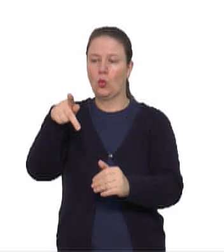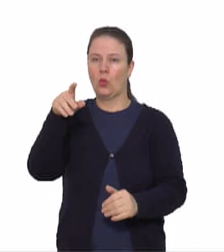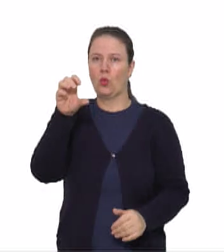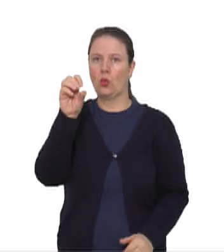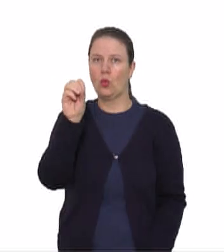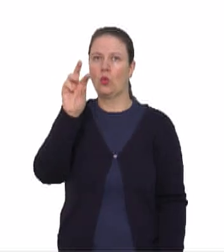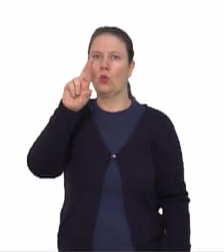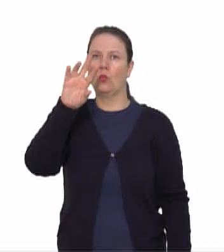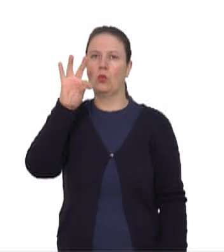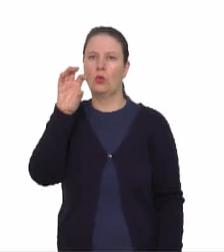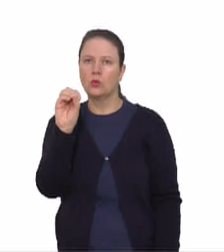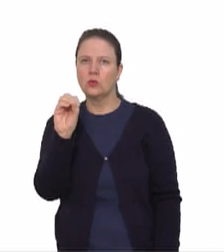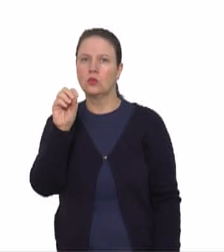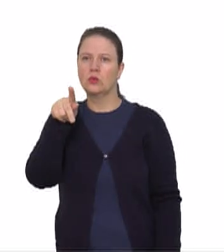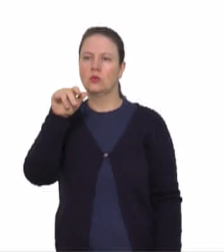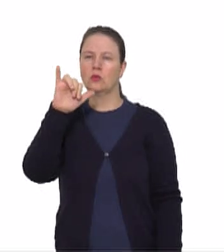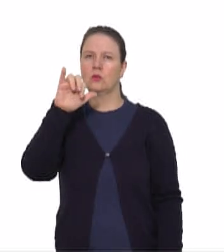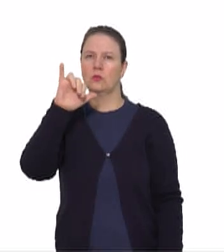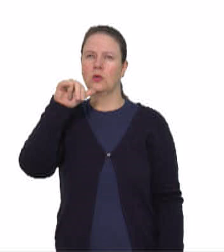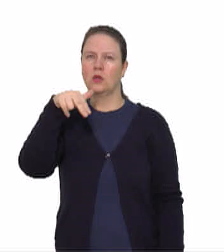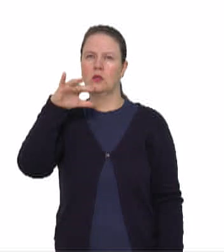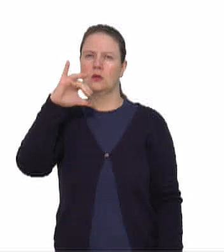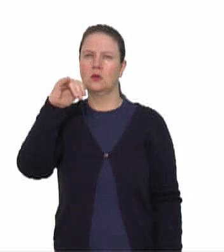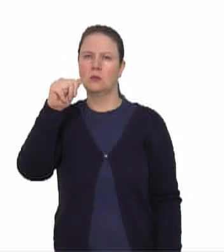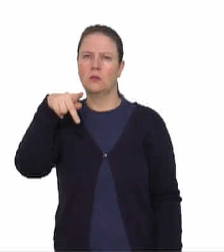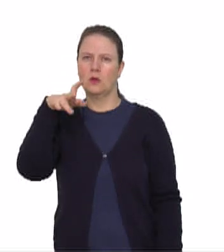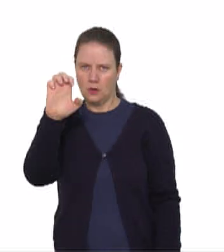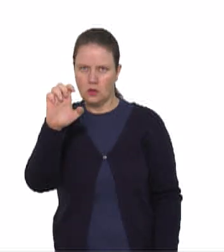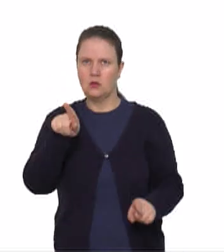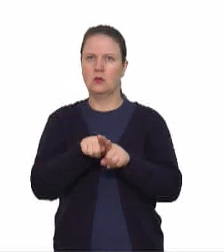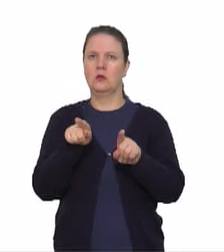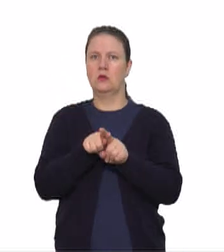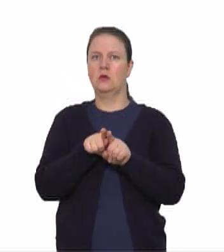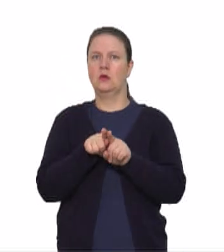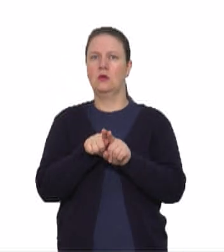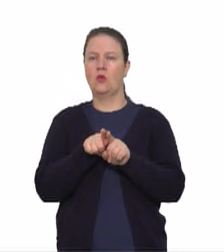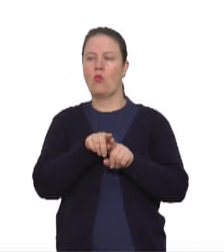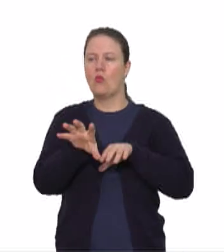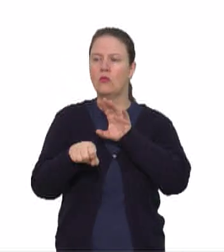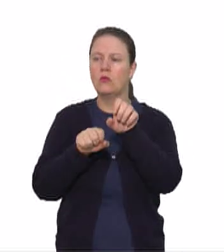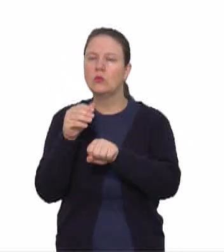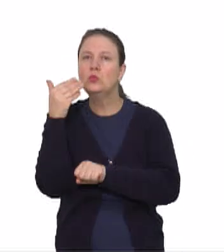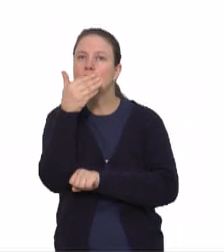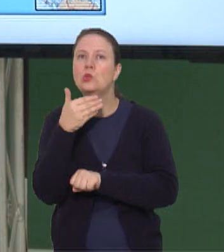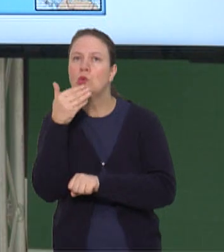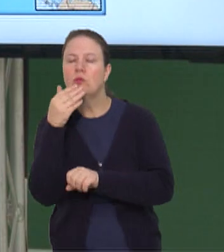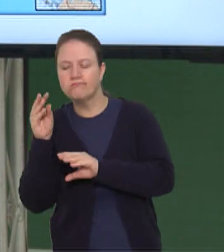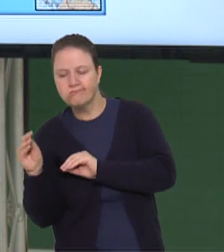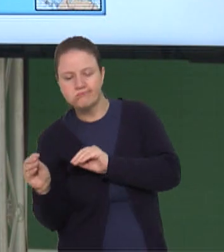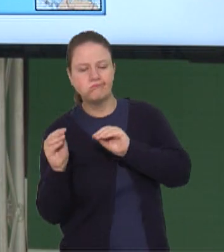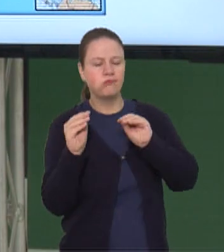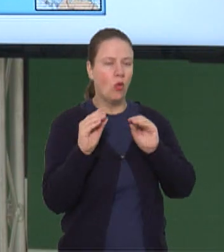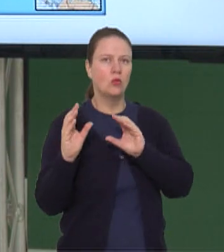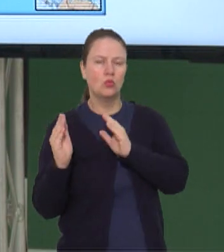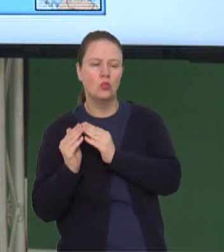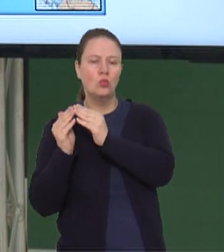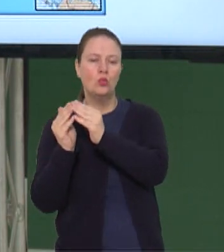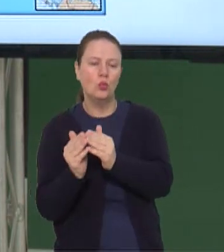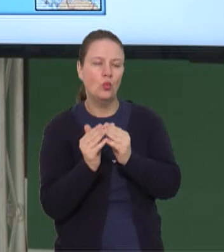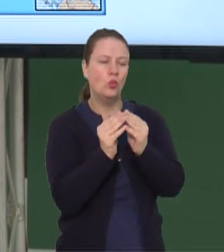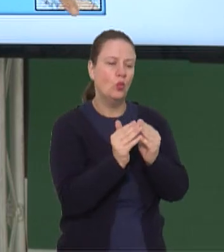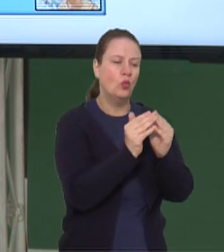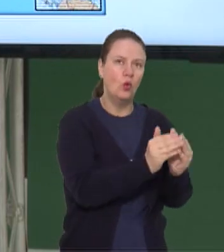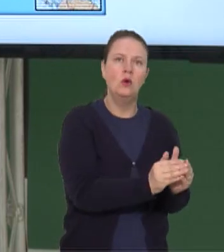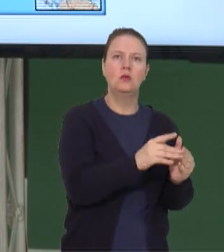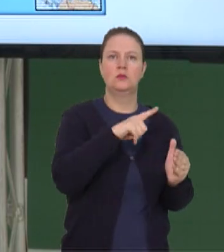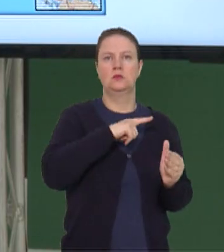do Haiti, que é onde eles vinham para fazer, né, pegar o melaço e levar lá para as 13 colônias para fazer o rum,